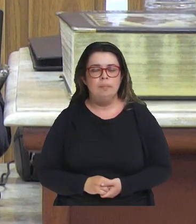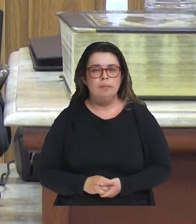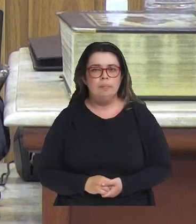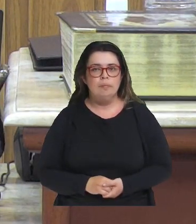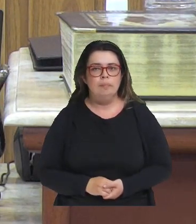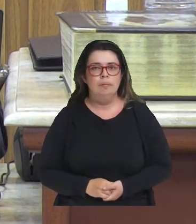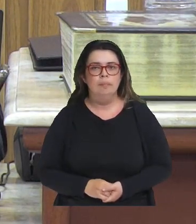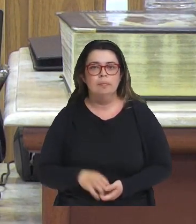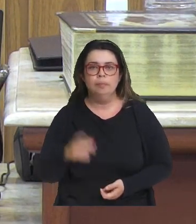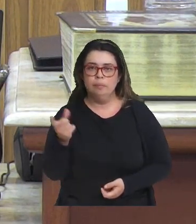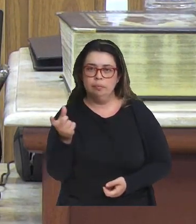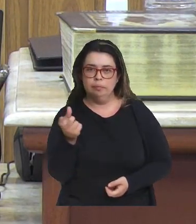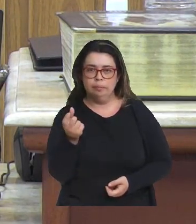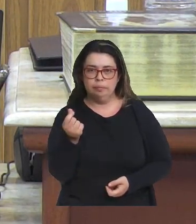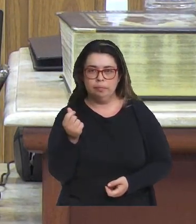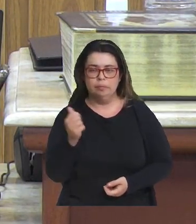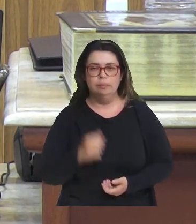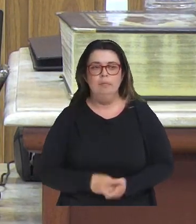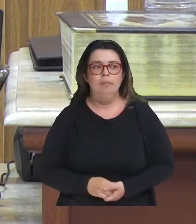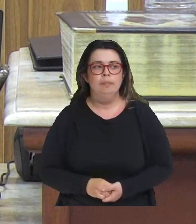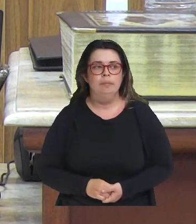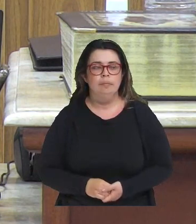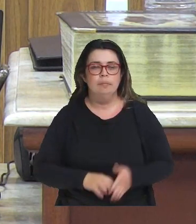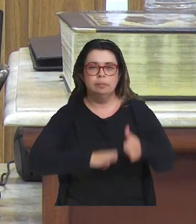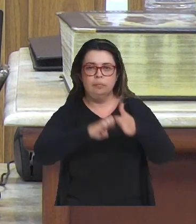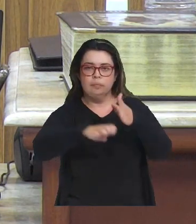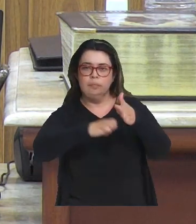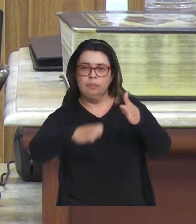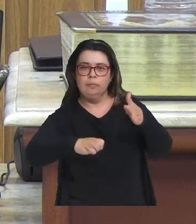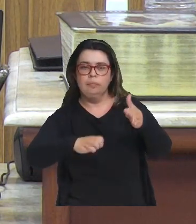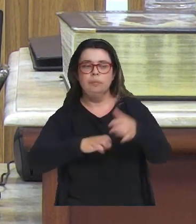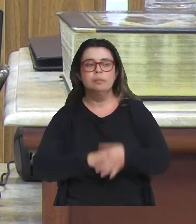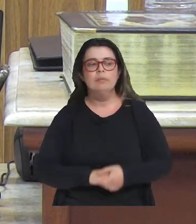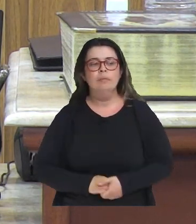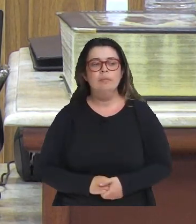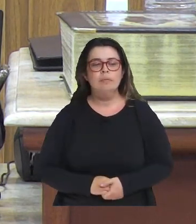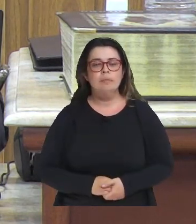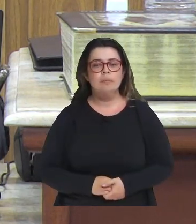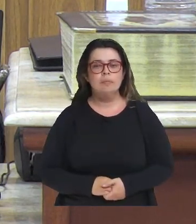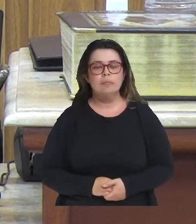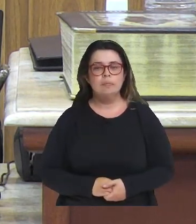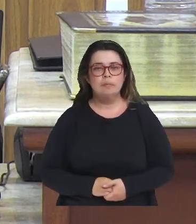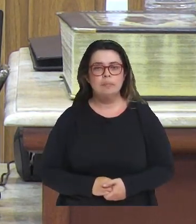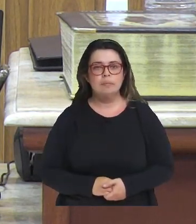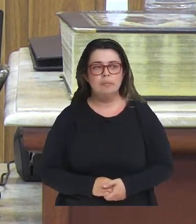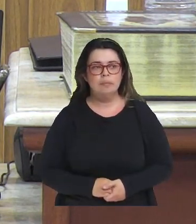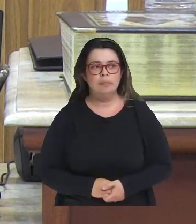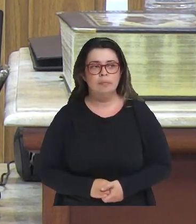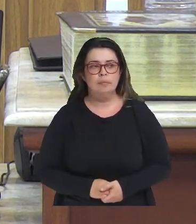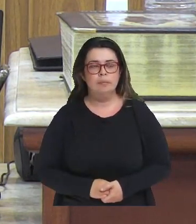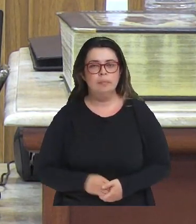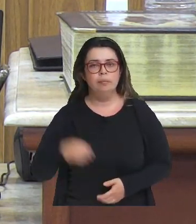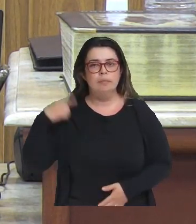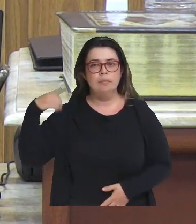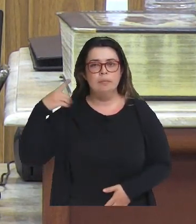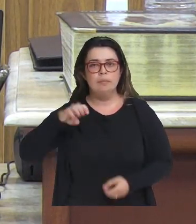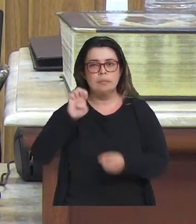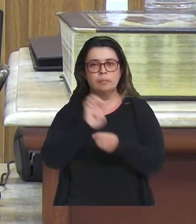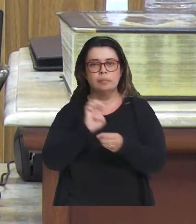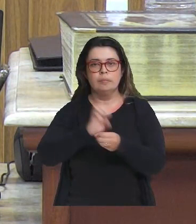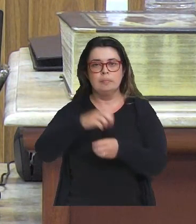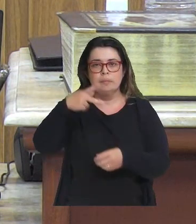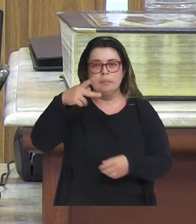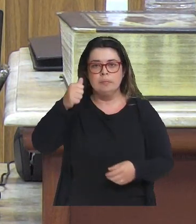Essa verba é oriunda de uma emenda parlamentar, uma emenda impositiva da deputada estadual Patrícia